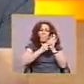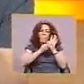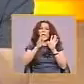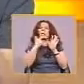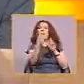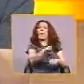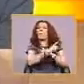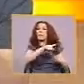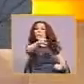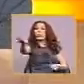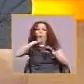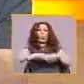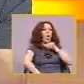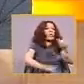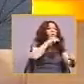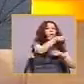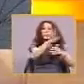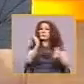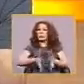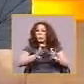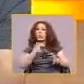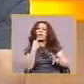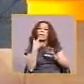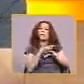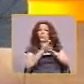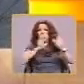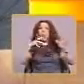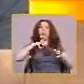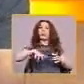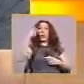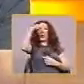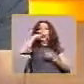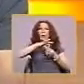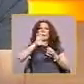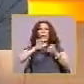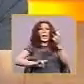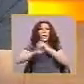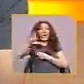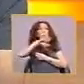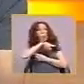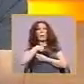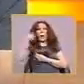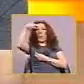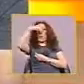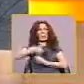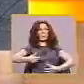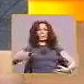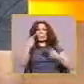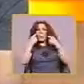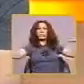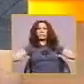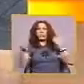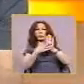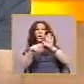proibir explicitamente a discriminação com base na orientação sexual. E Portugal passou a ser o único país da Europa com esta proibição